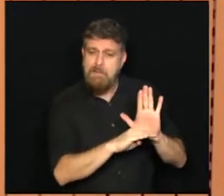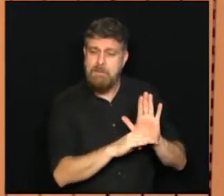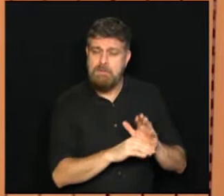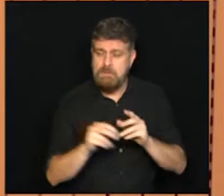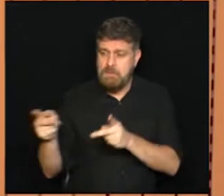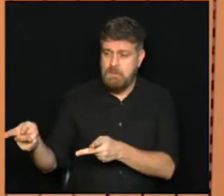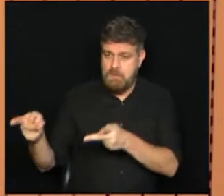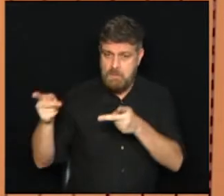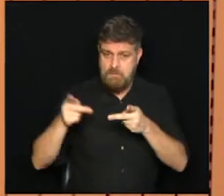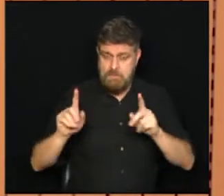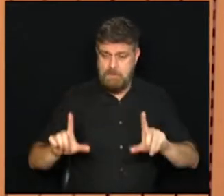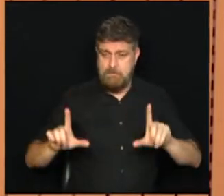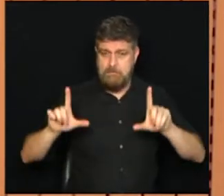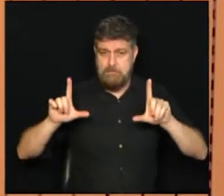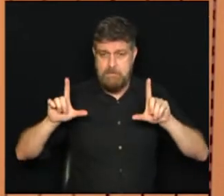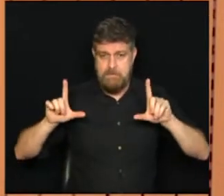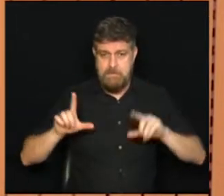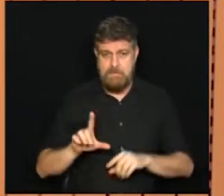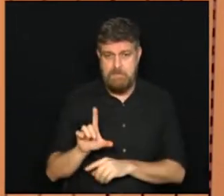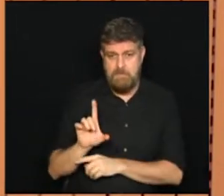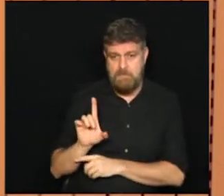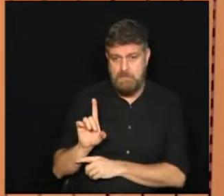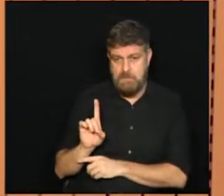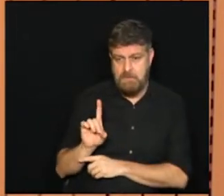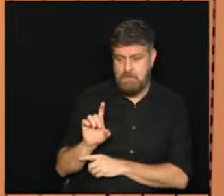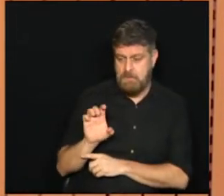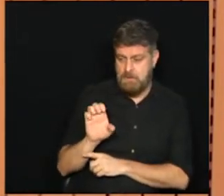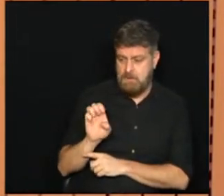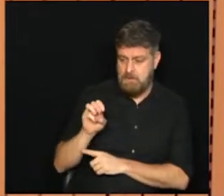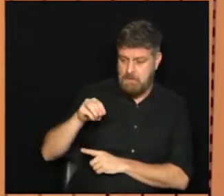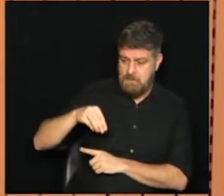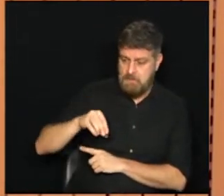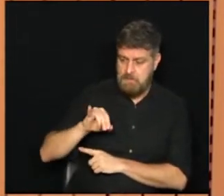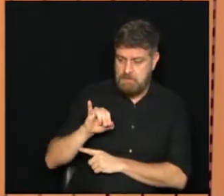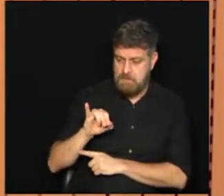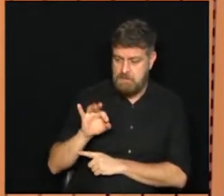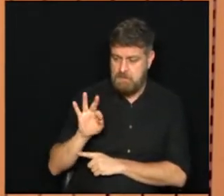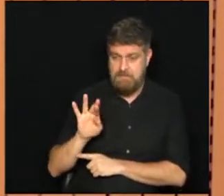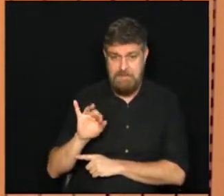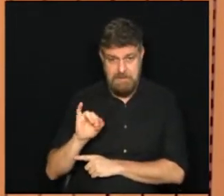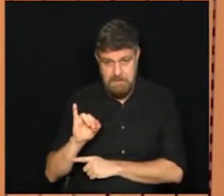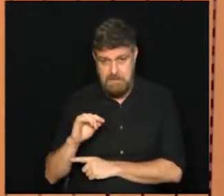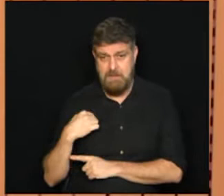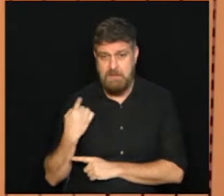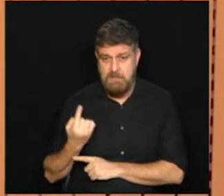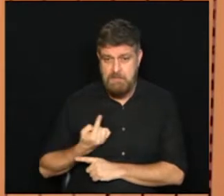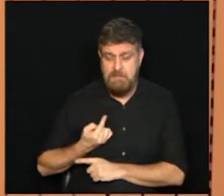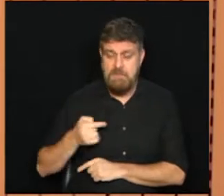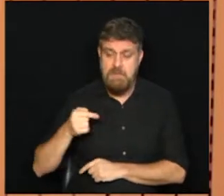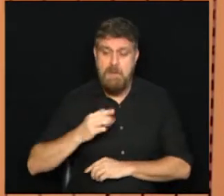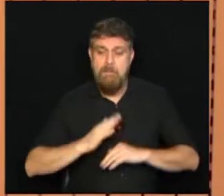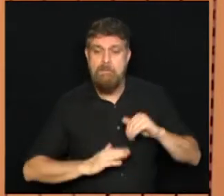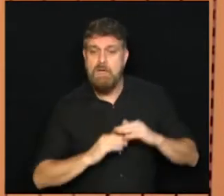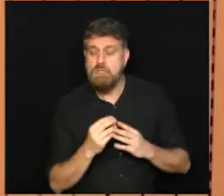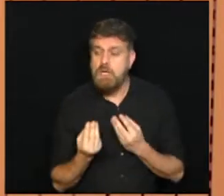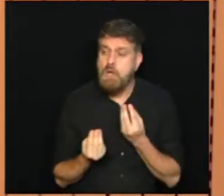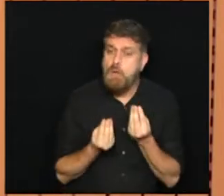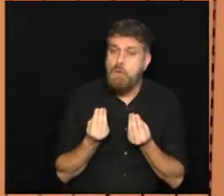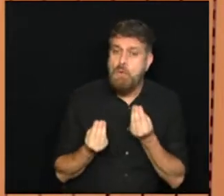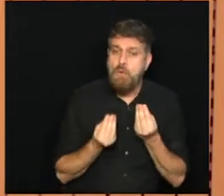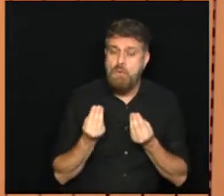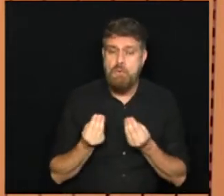doutor Dimitri justamente para a gente conseguir entender como que a gente pode prosseguir no âmbito estadual, e também